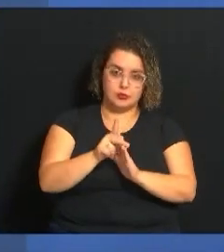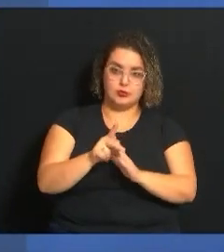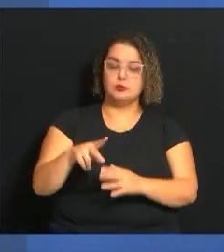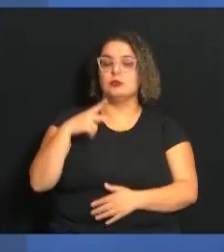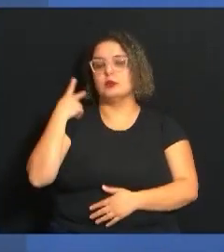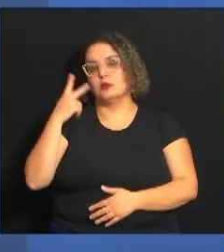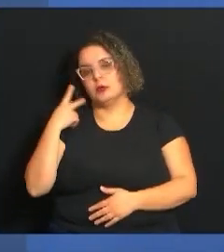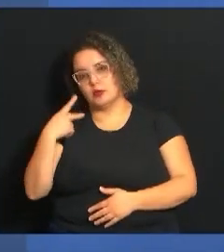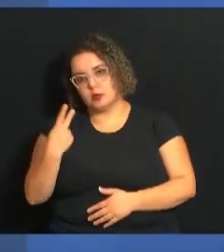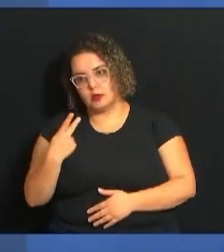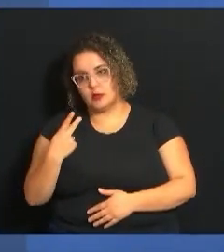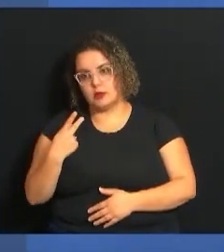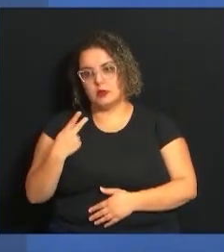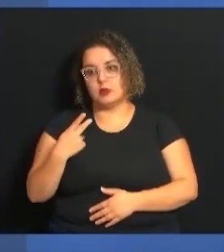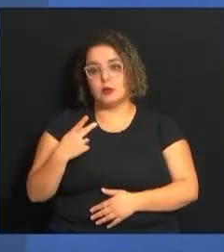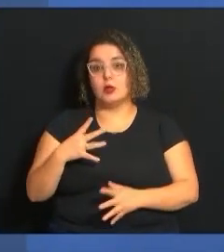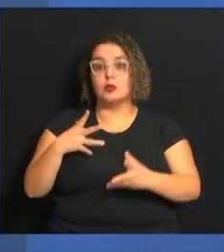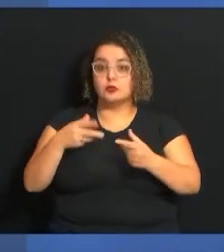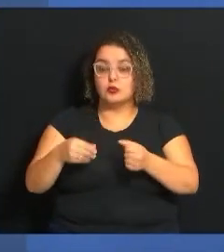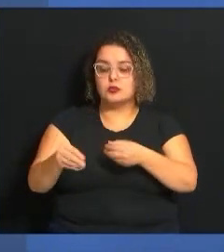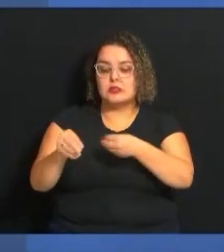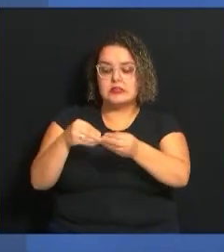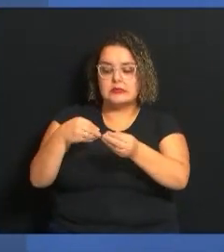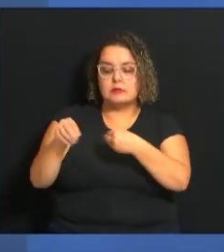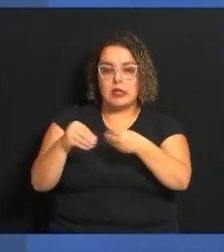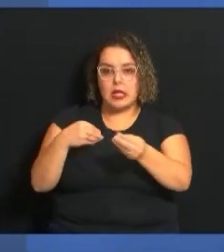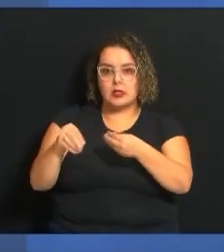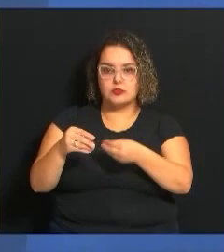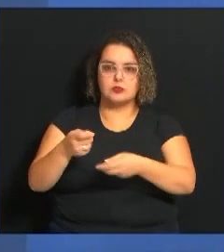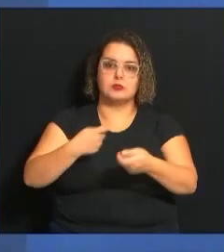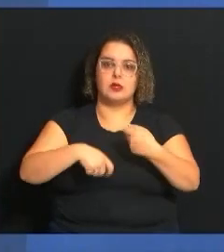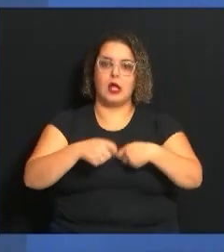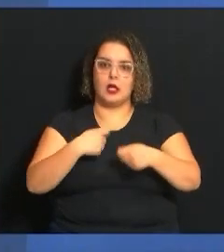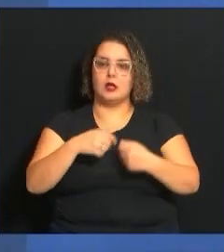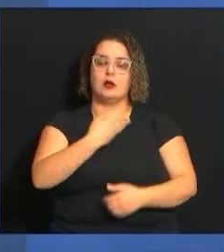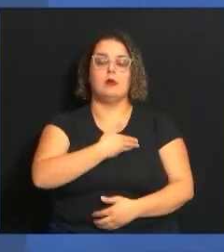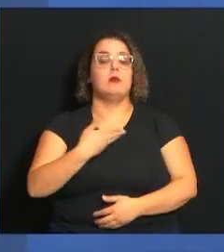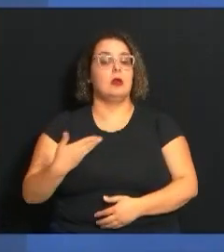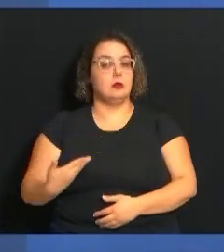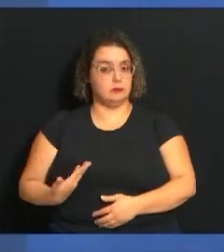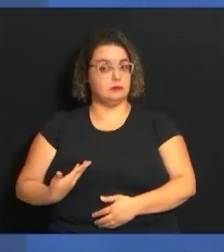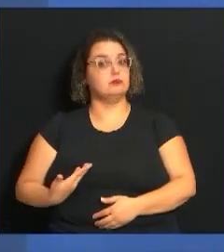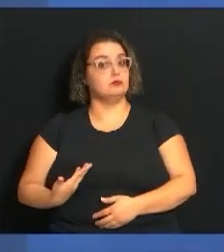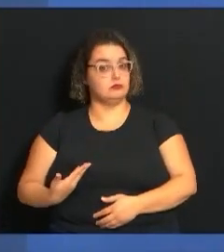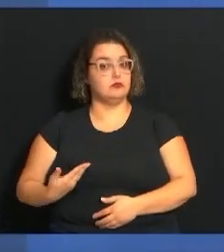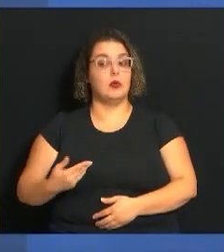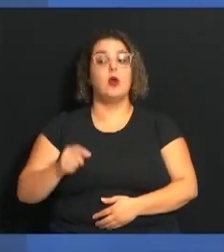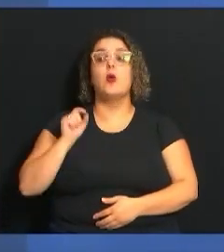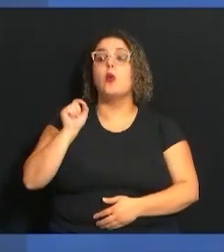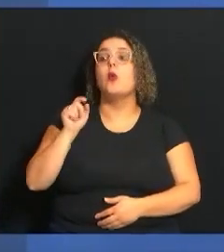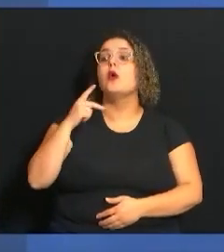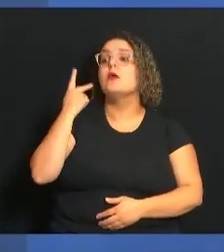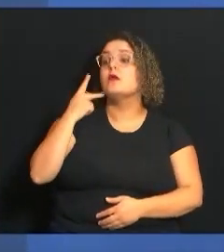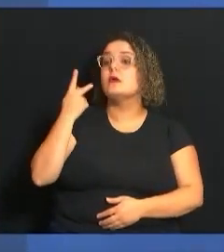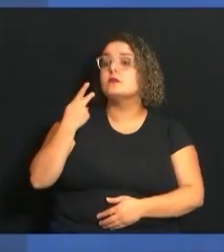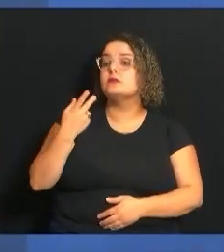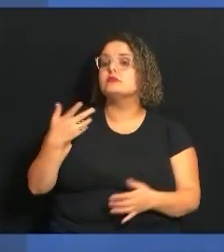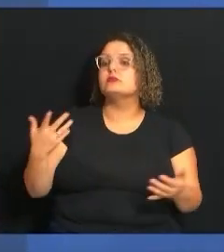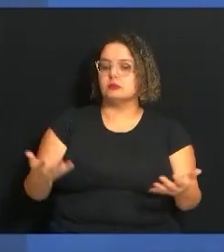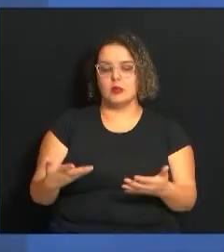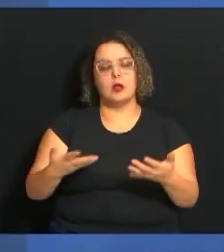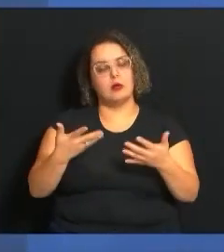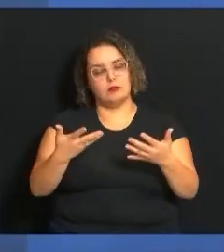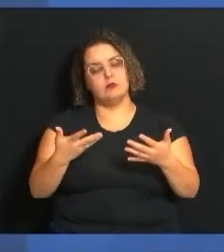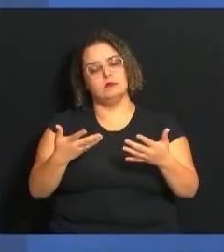é retirar esses descartáveis da administração pública. O que o parlamentar quer é contribuir, claro, com o